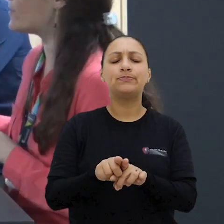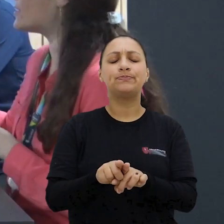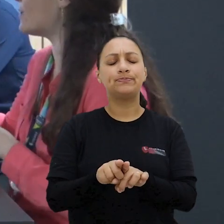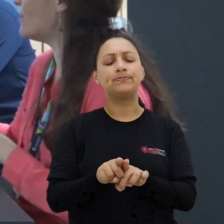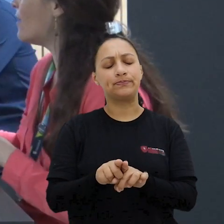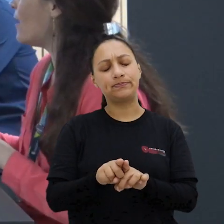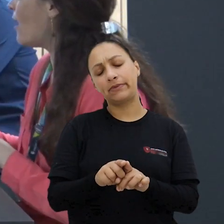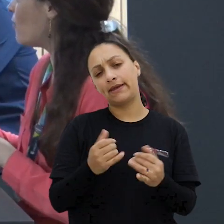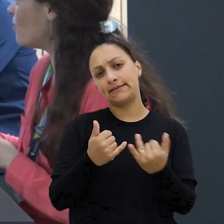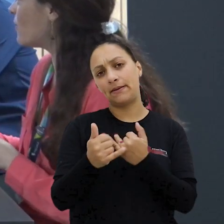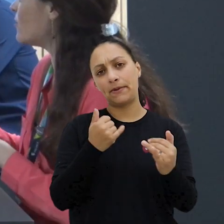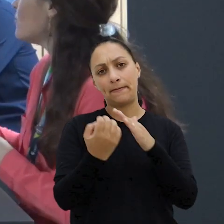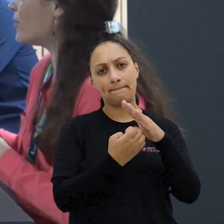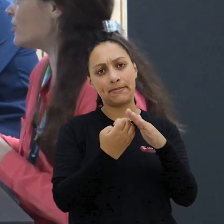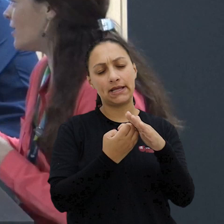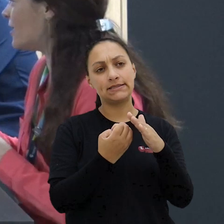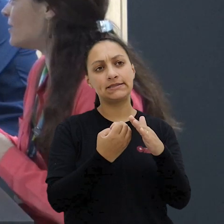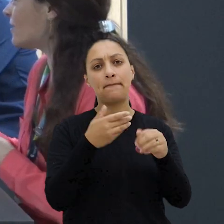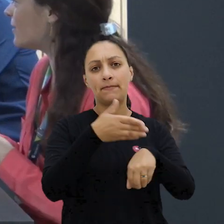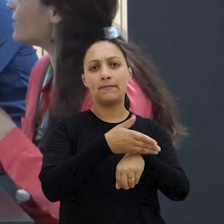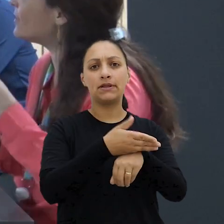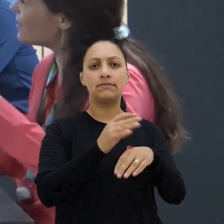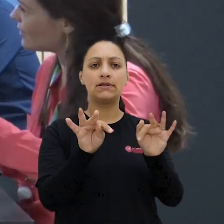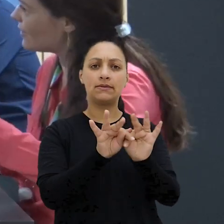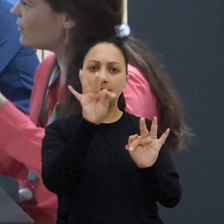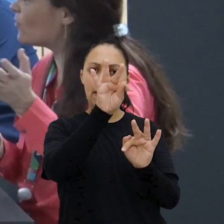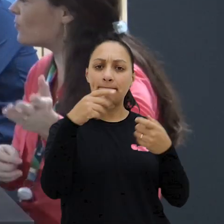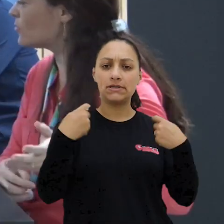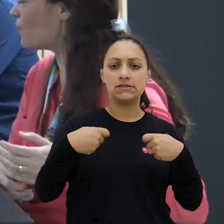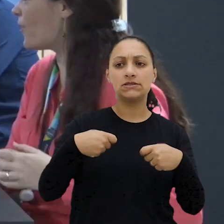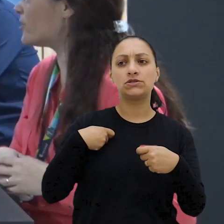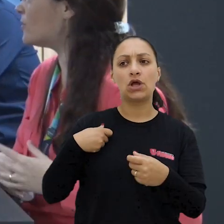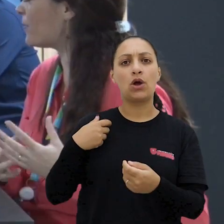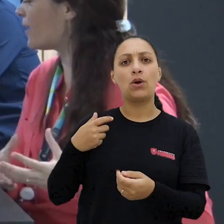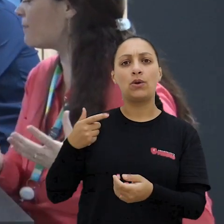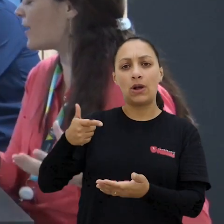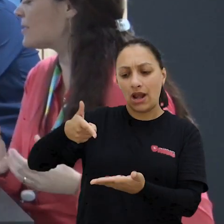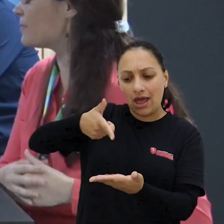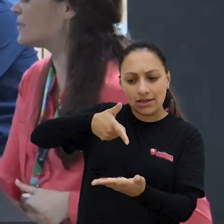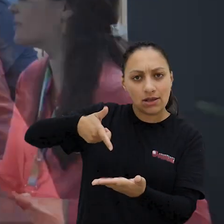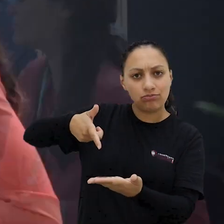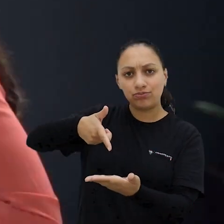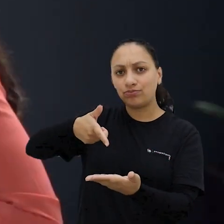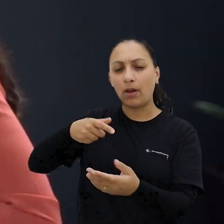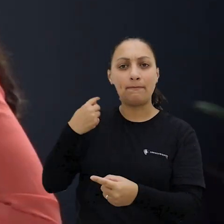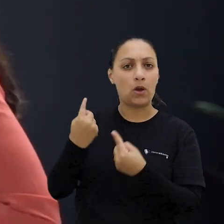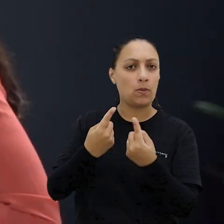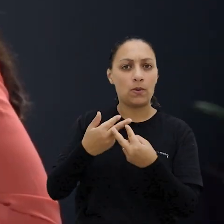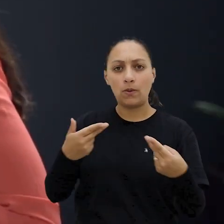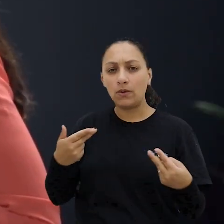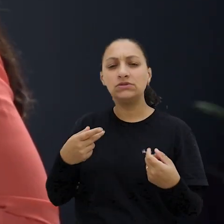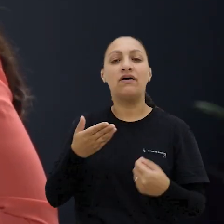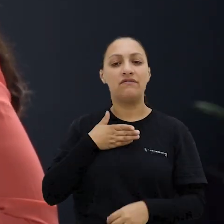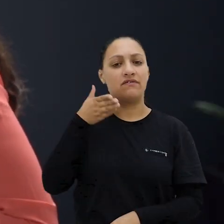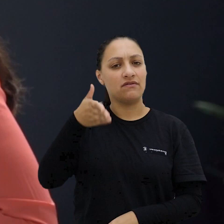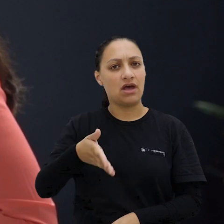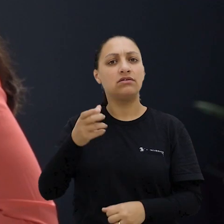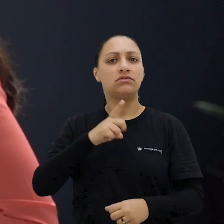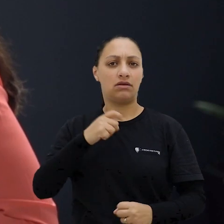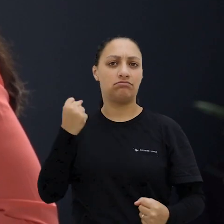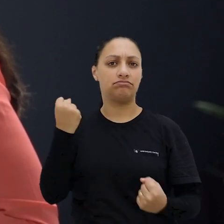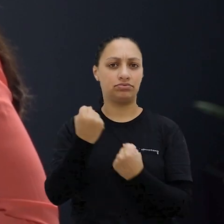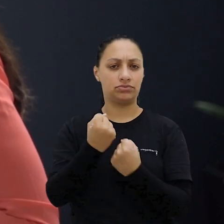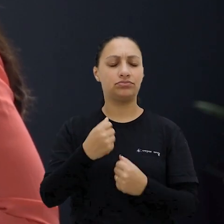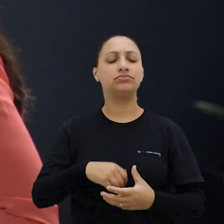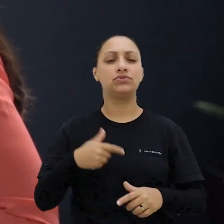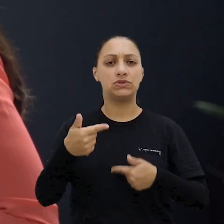Tech Park que quer fazer alguma coisa, um corte a laser, né? Tem ali como suporte para essa prestação de serviço. Tem o núcleo